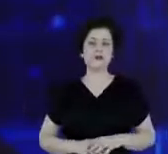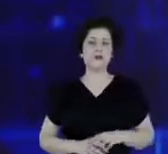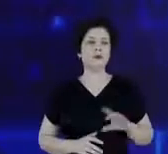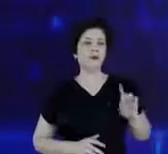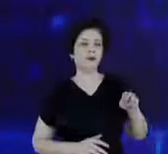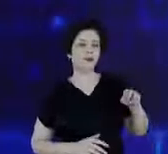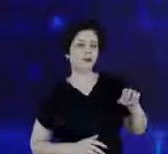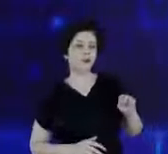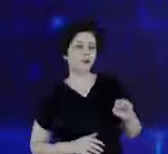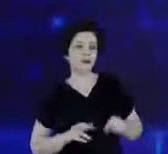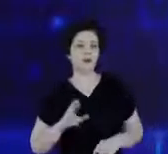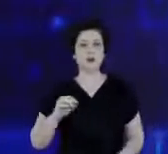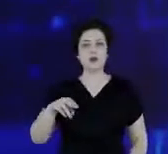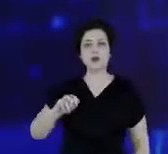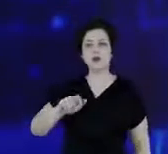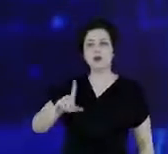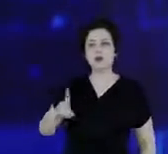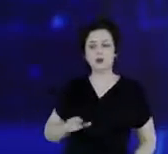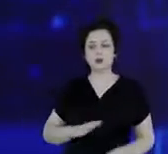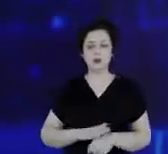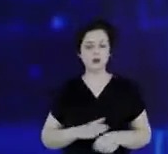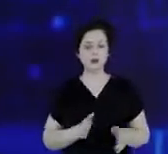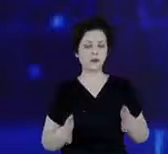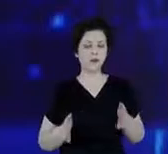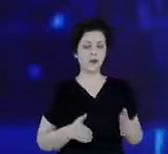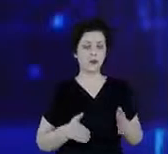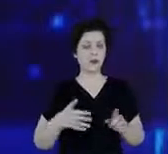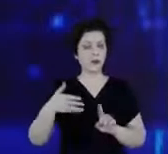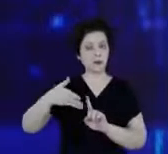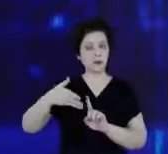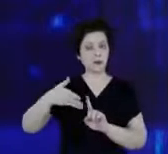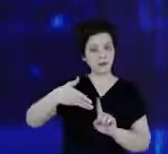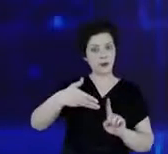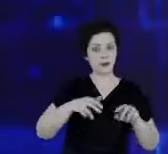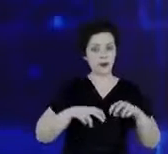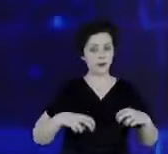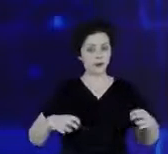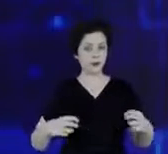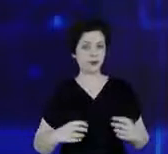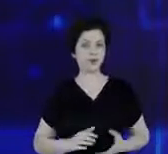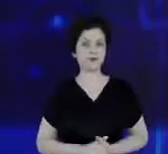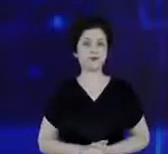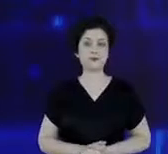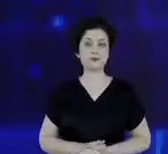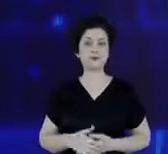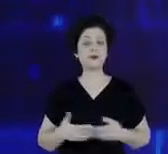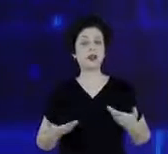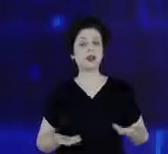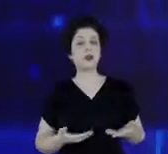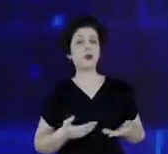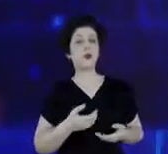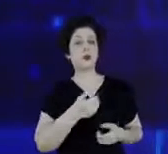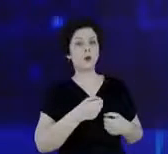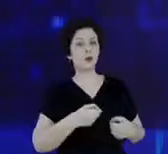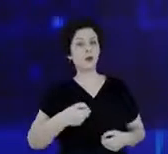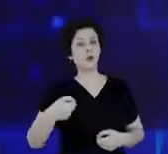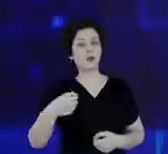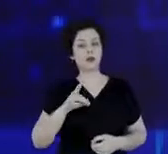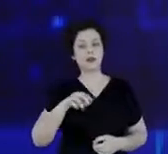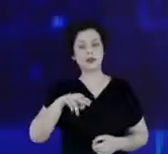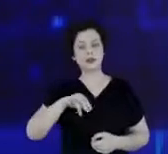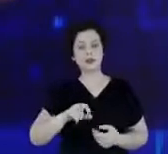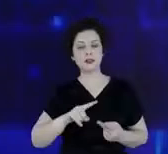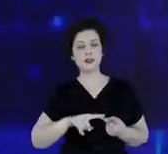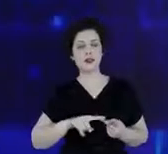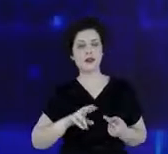Ronaldo a gente está se aproximando aqui do final do nosso tempo é então eu vou passar a palavra aqui para poder depois para o